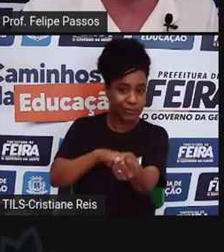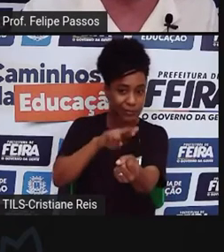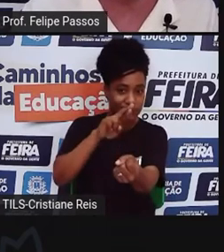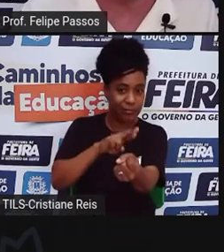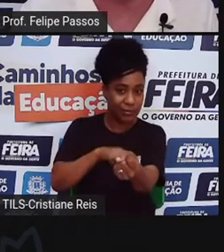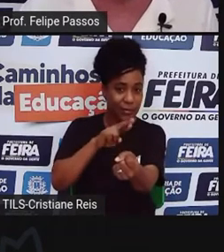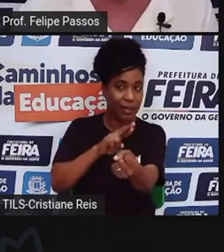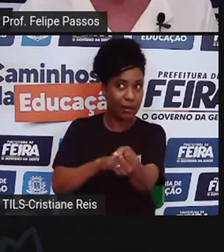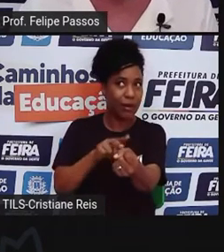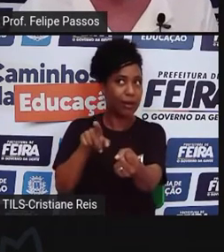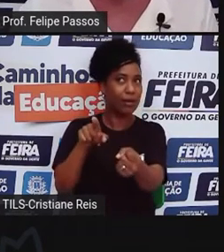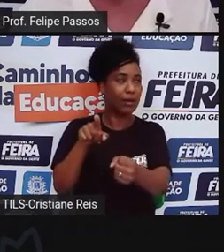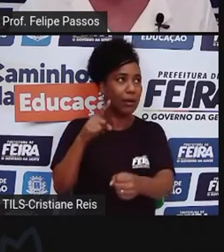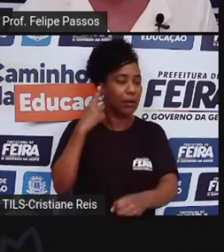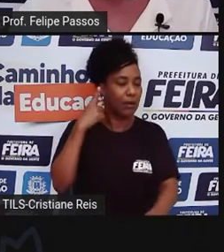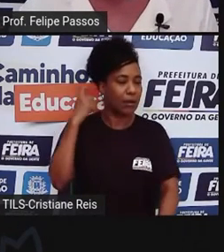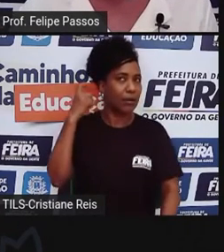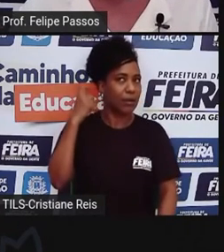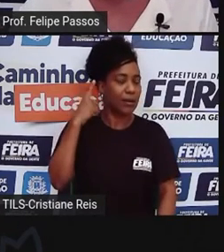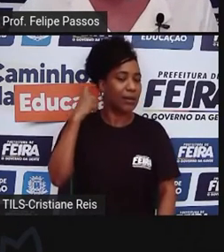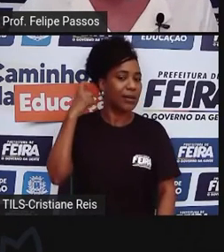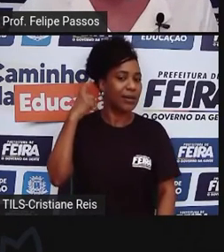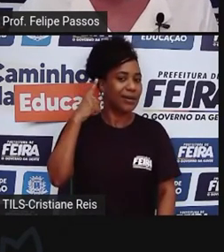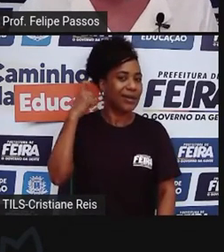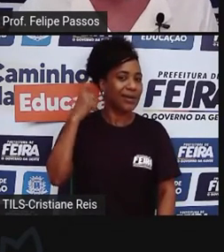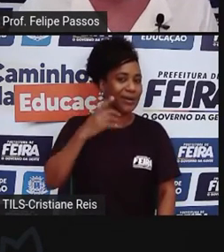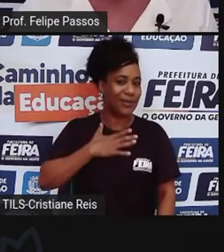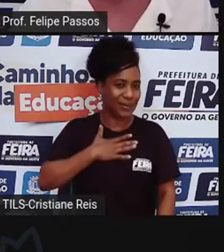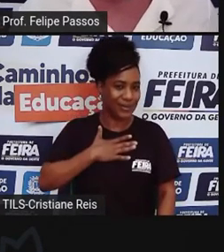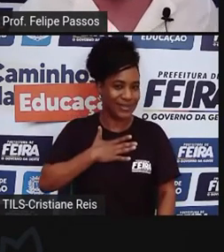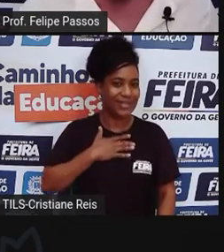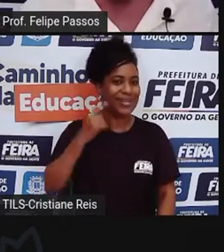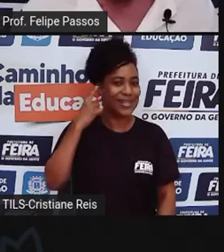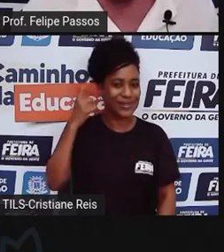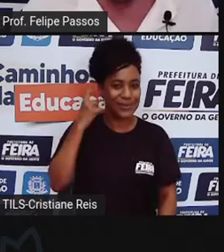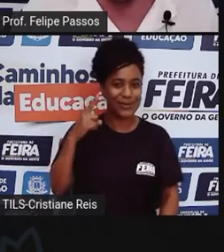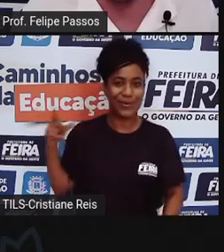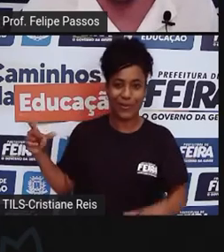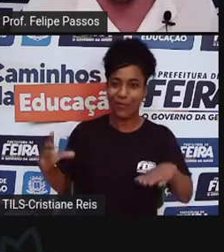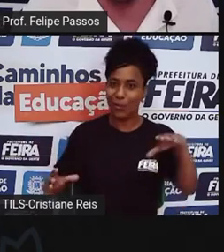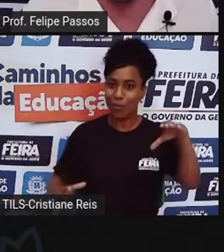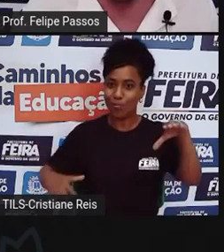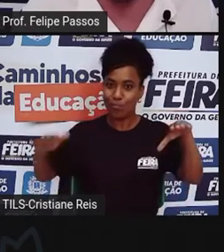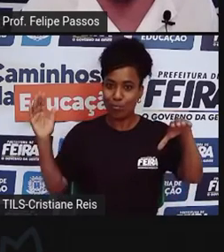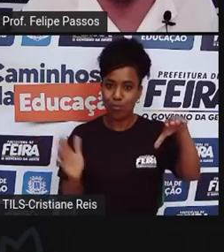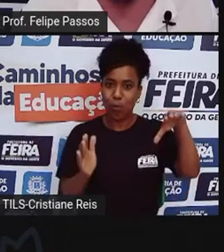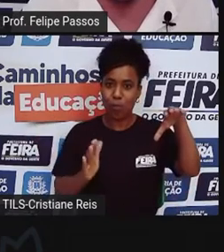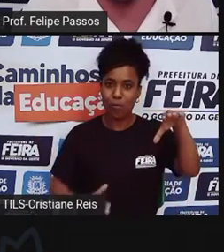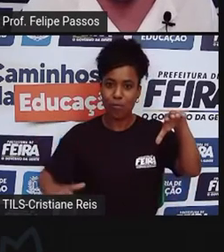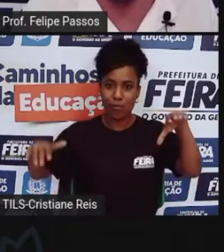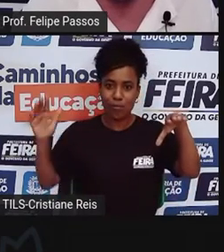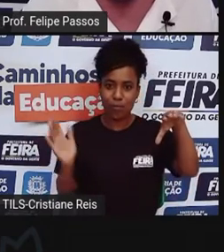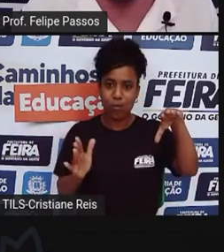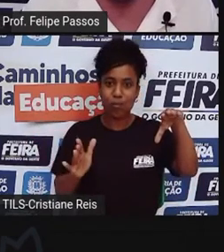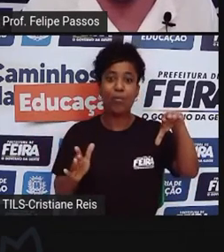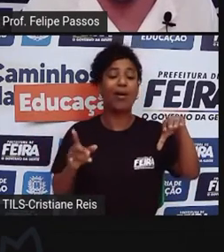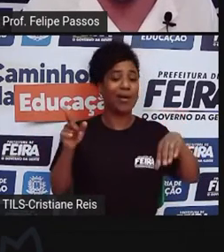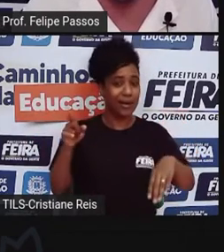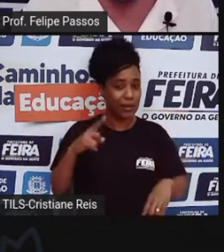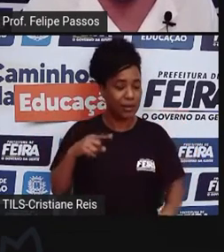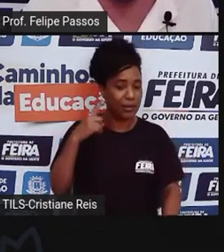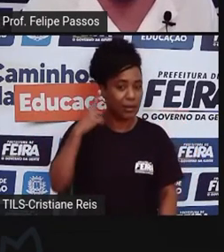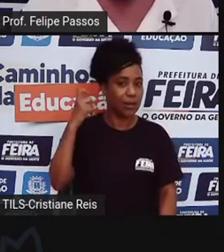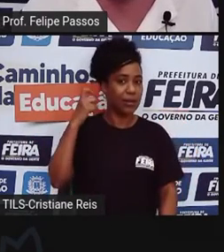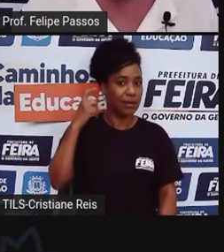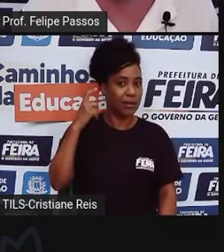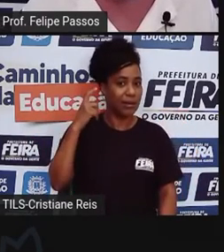atenção dele. E o som é justamente esse tamborzão aqui. Esse tamborzão é um instrumento que ele